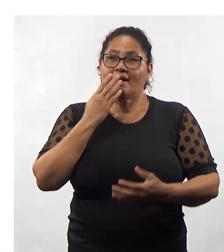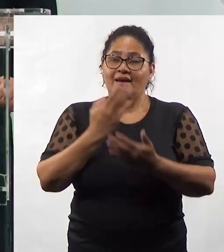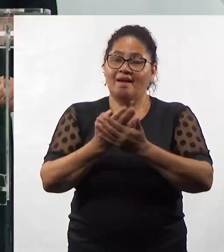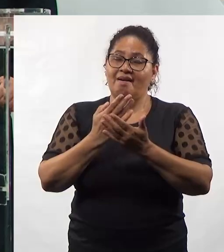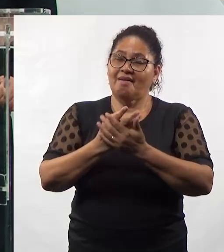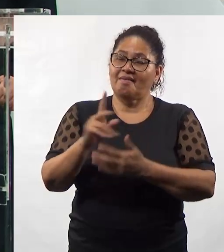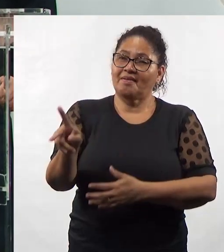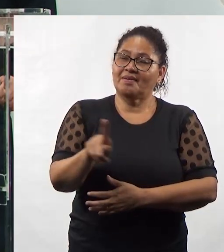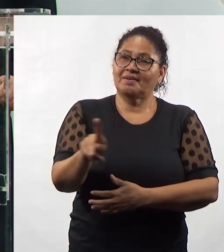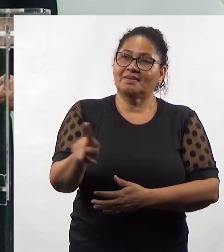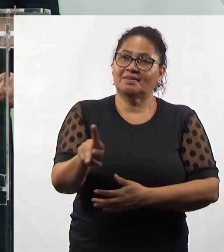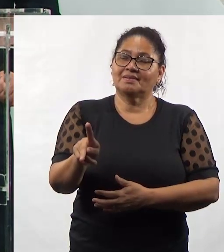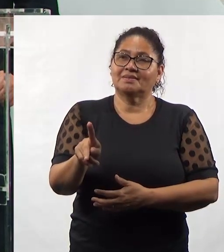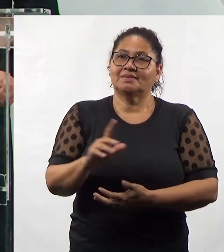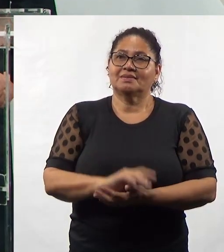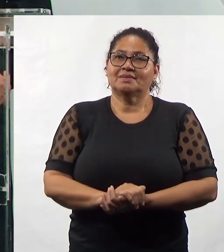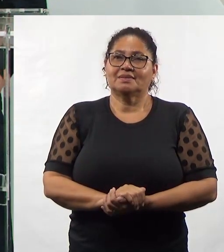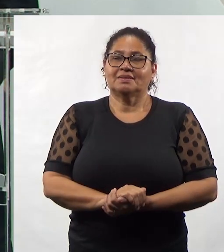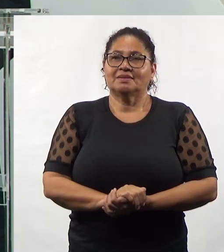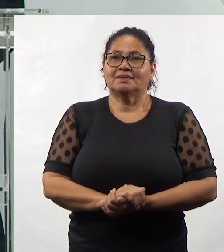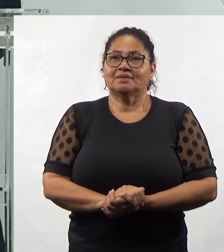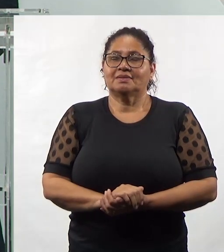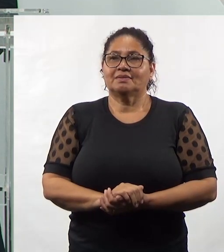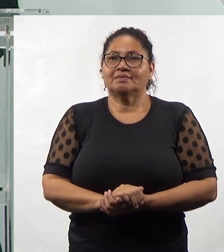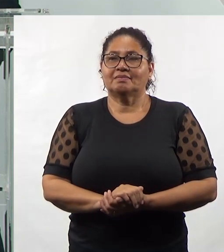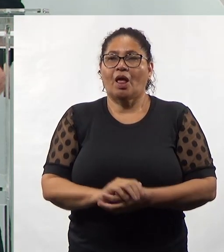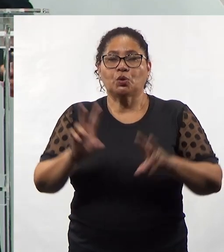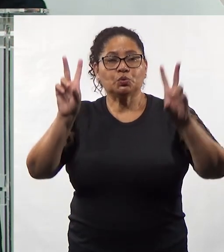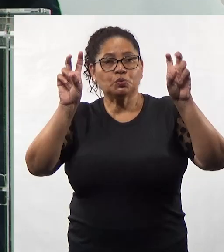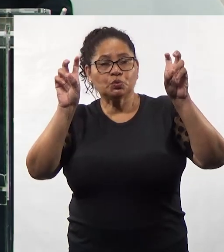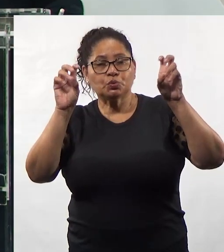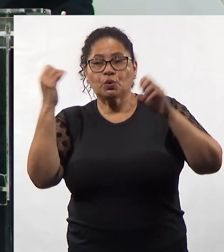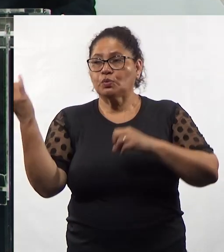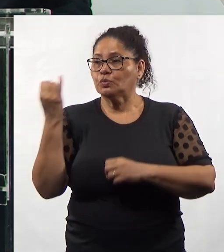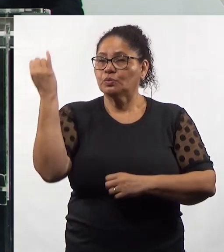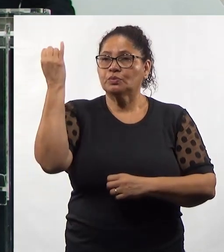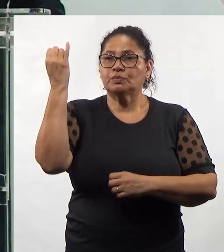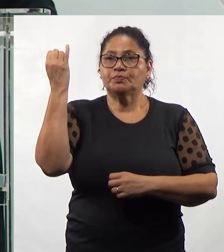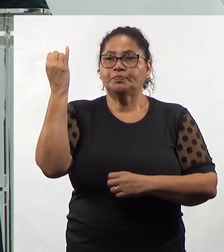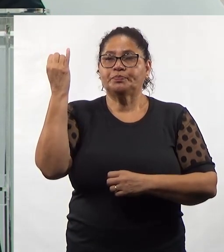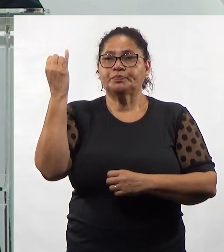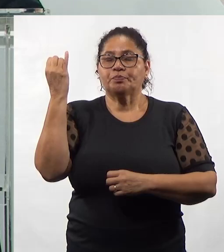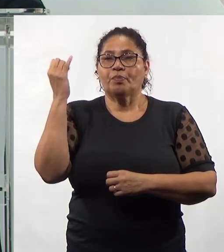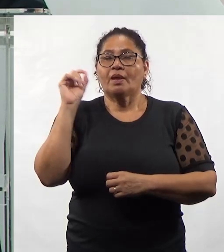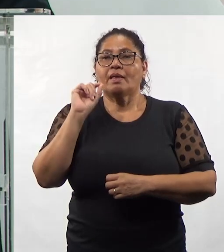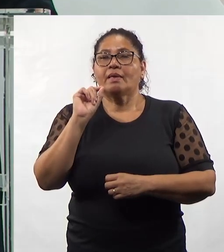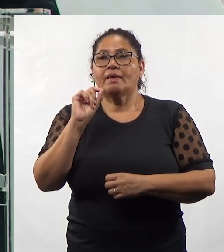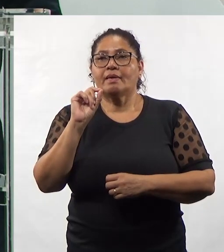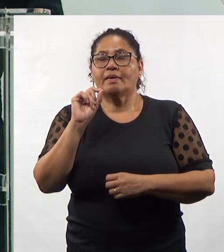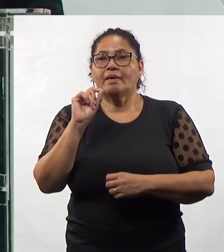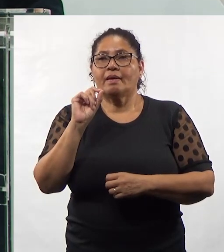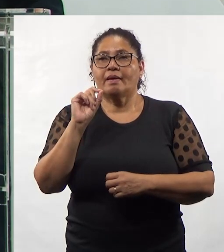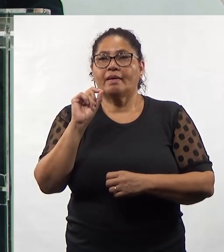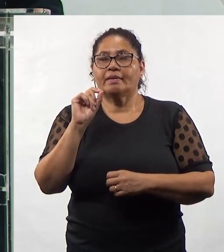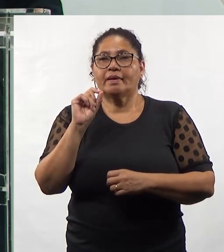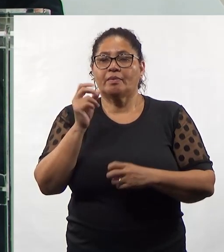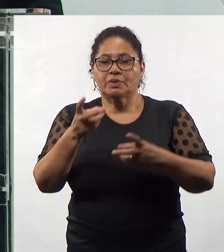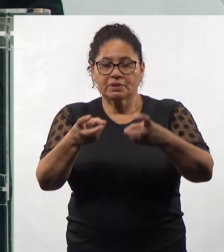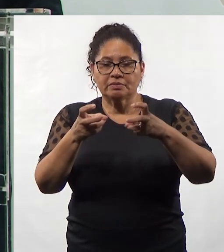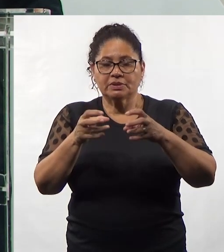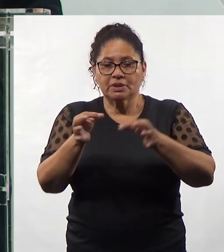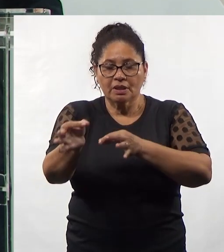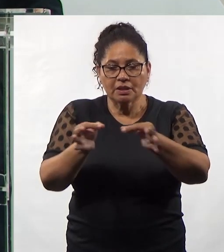aula legal, não é, professor? Estamos tratando de um tema importante, não é, que é